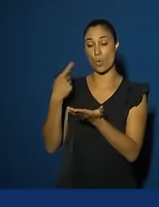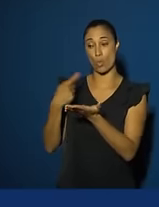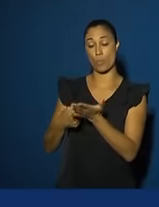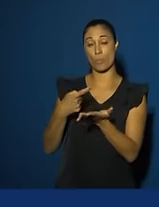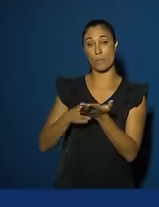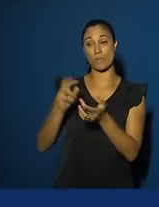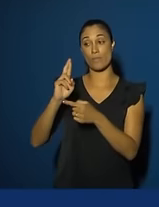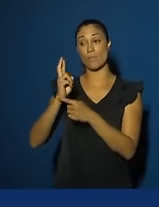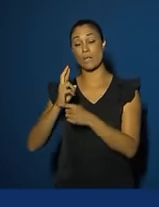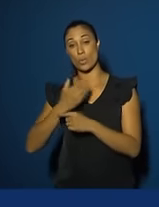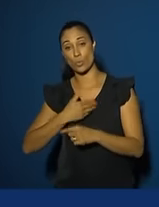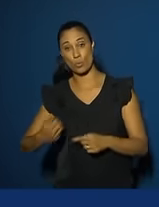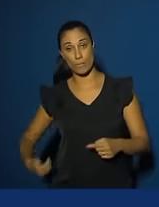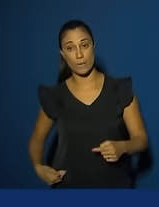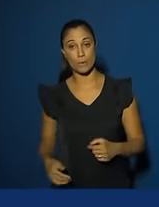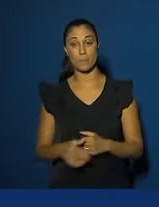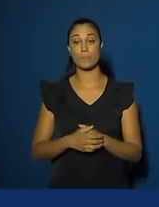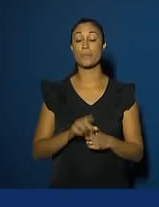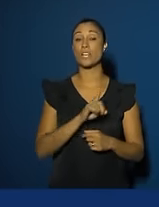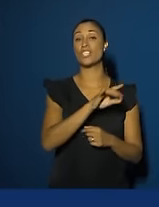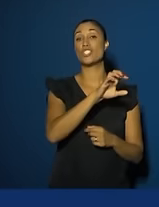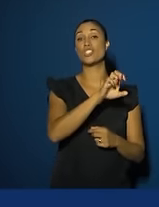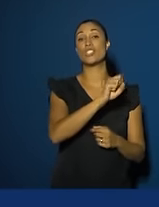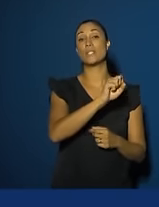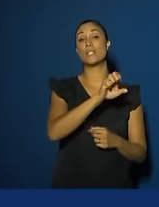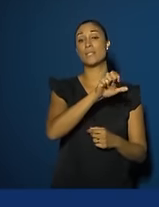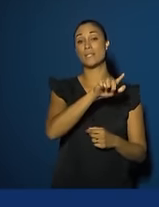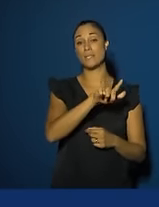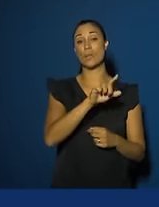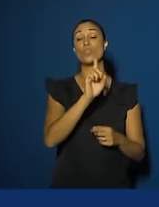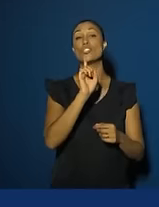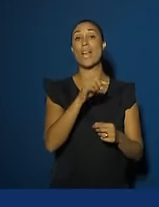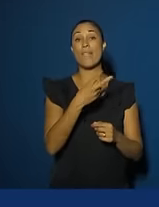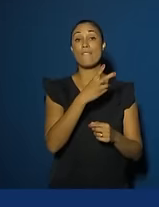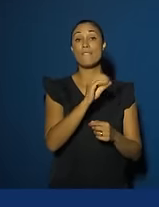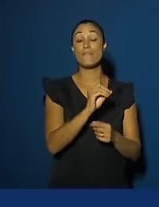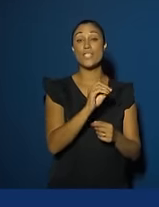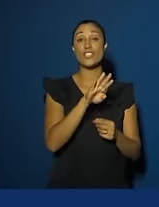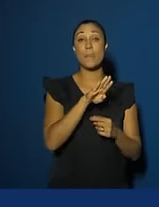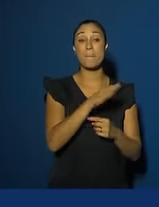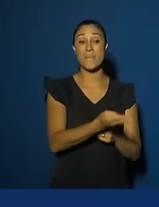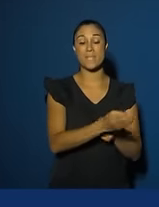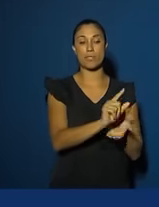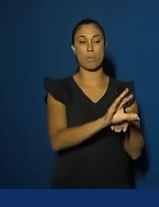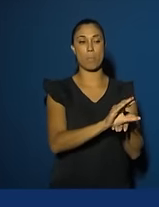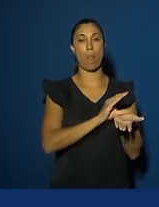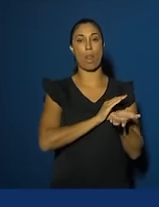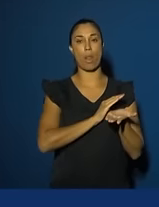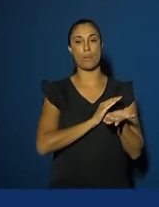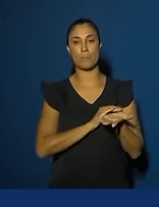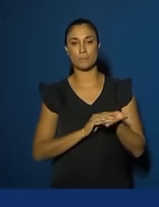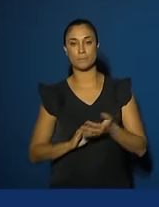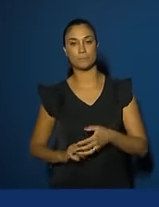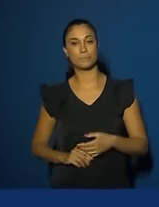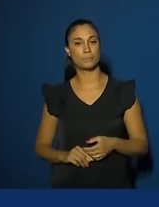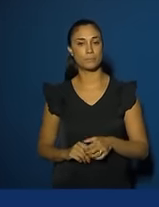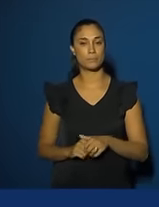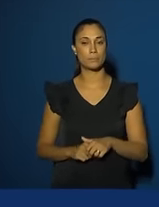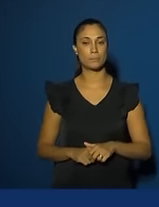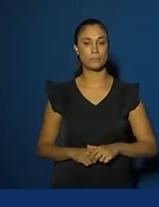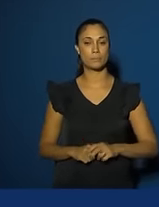governo o diesel só o diesel representa VB de arrecadação só o diesel a